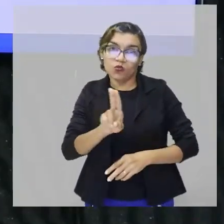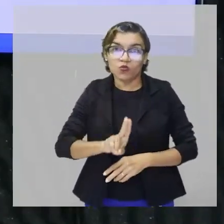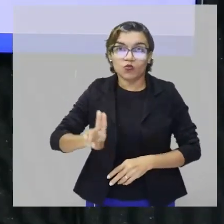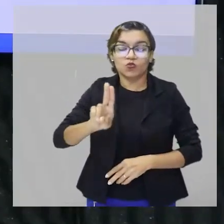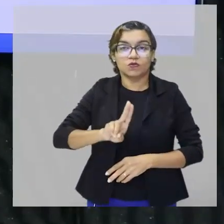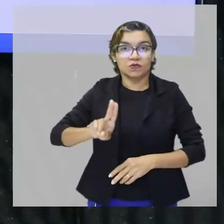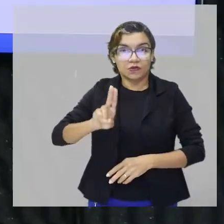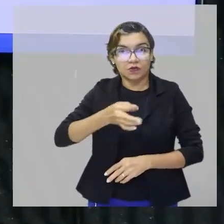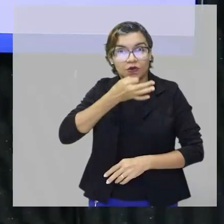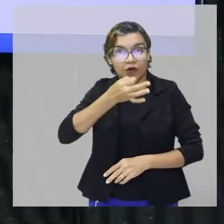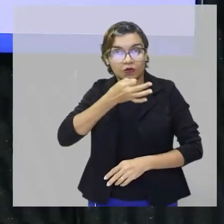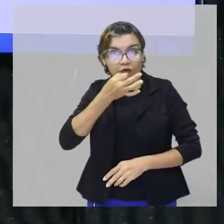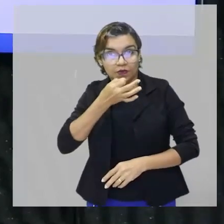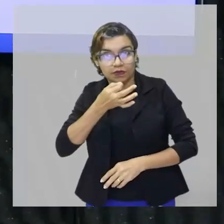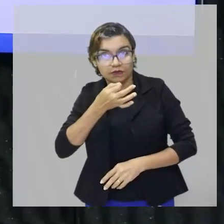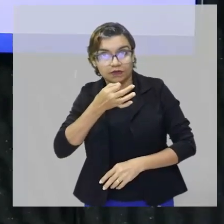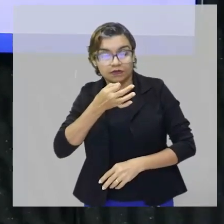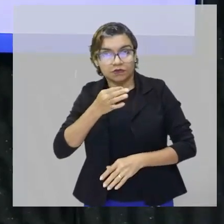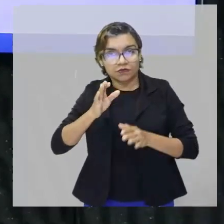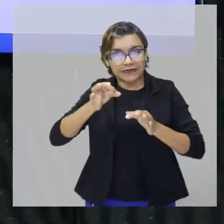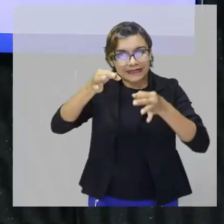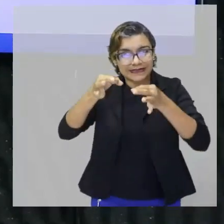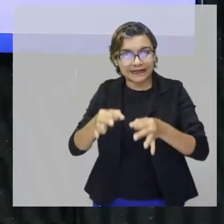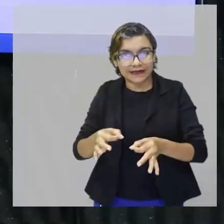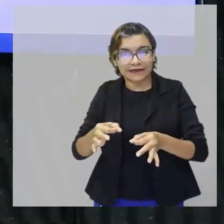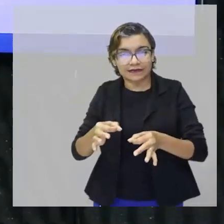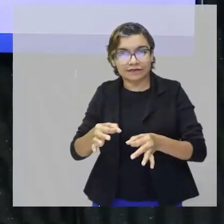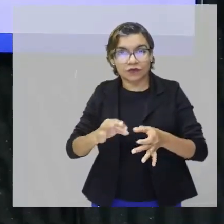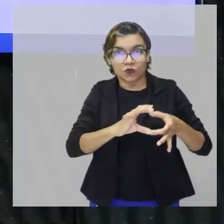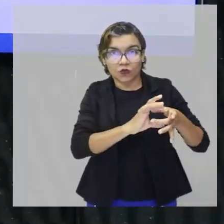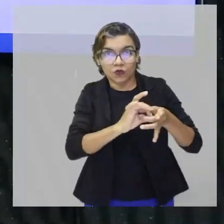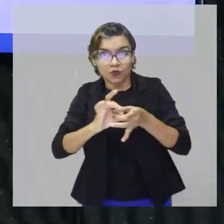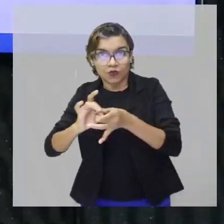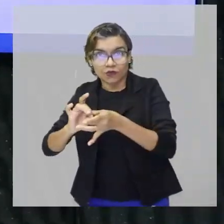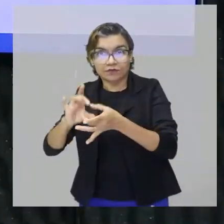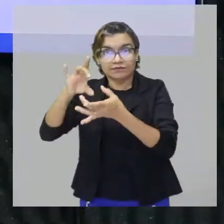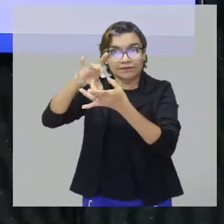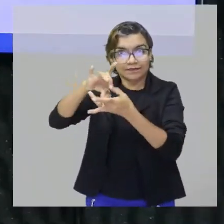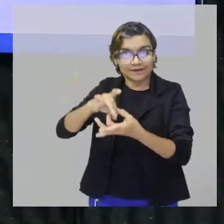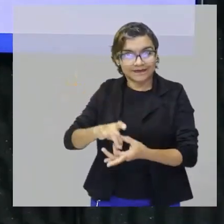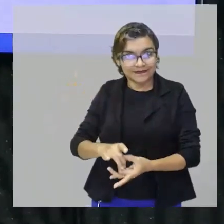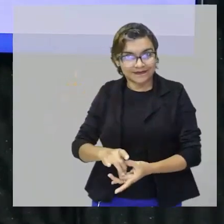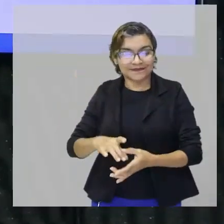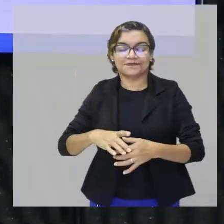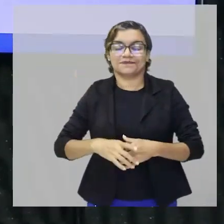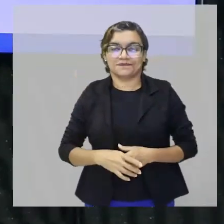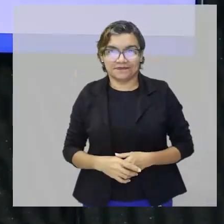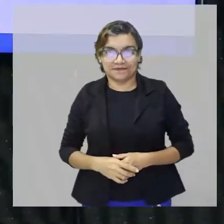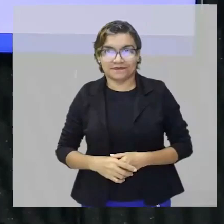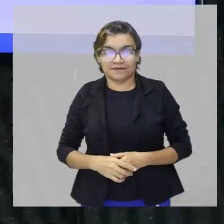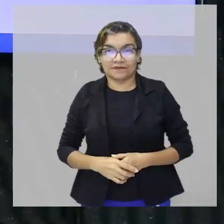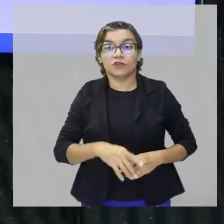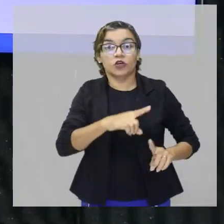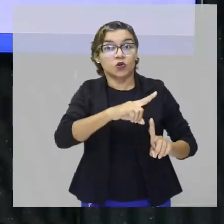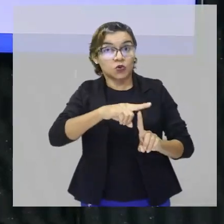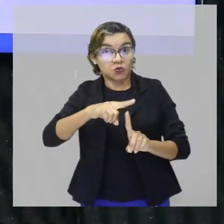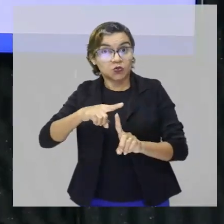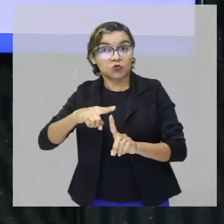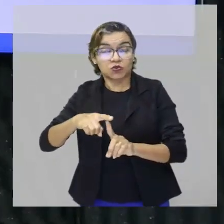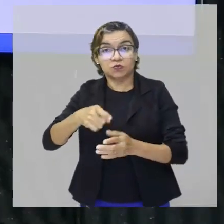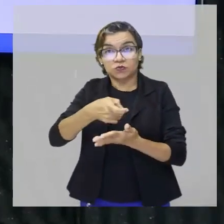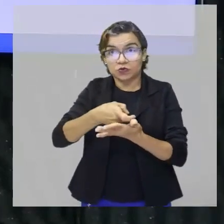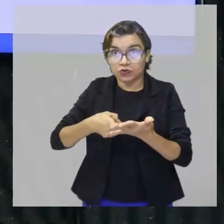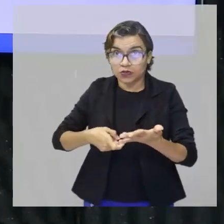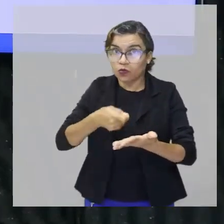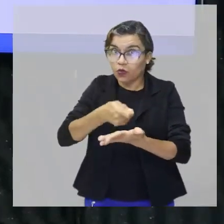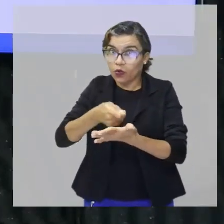lógica, coerente e coesa. Então, muita atenção, turma. Olha só, esse é o tipo de texto que será cobrado